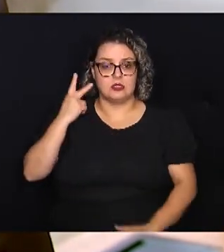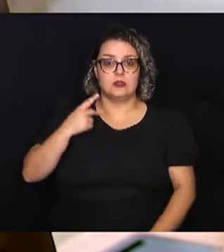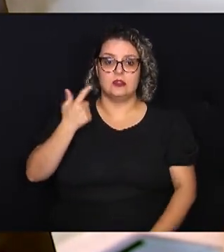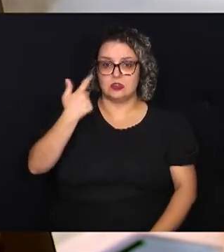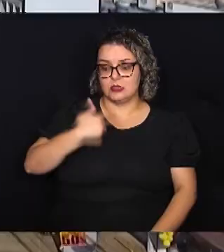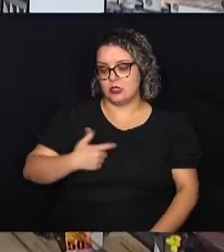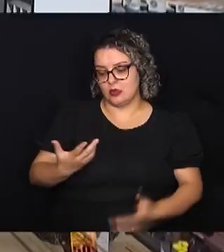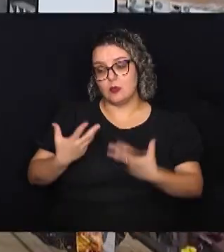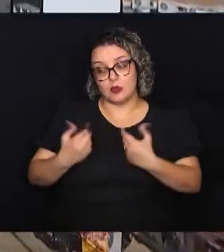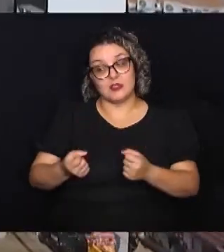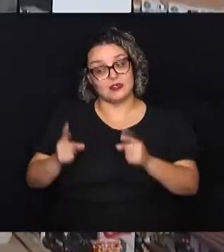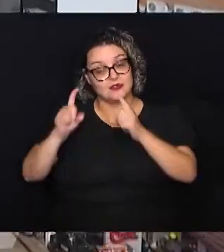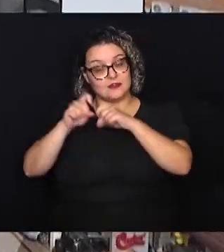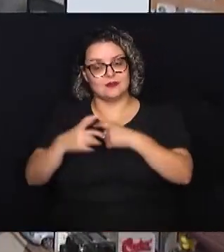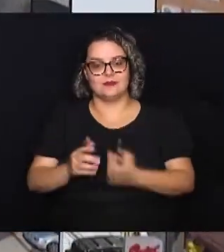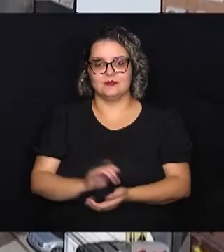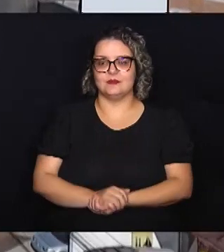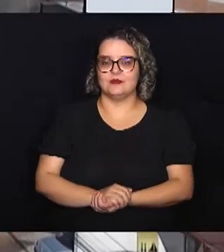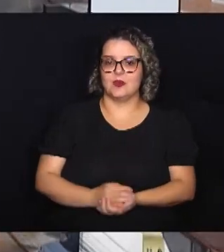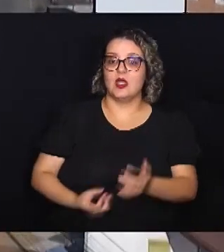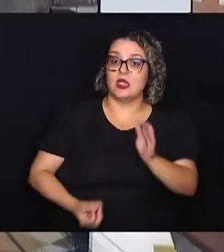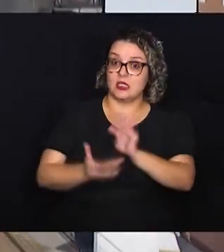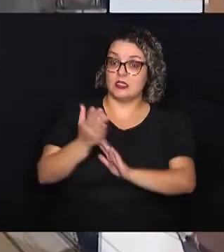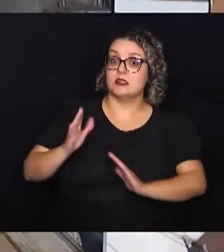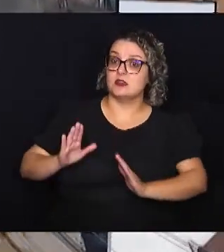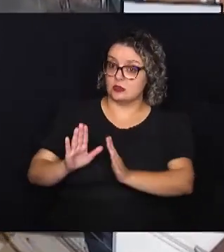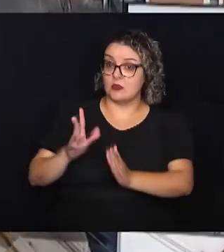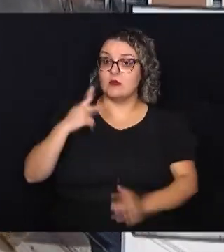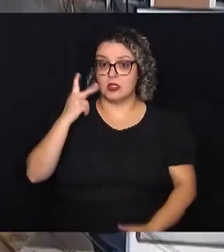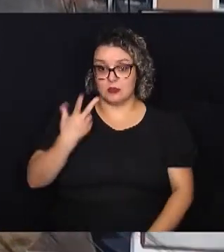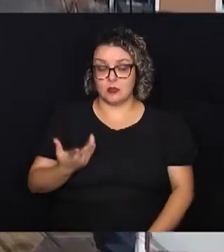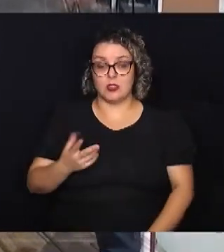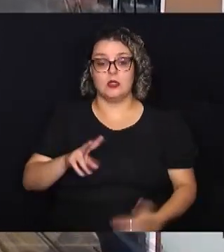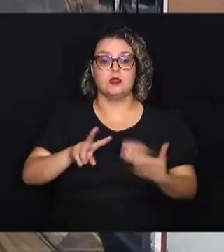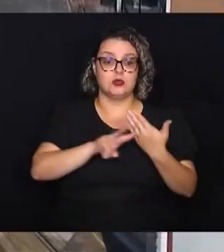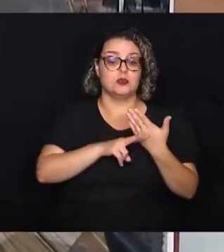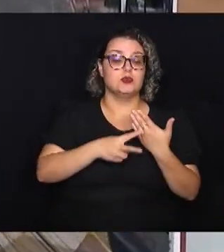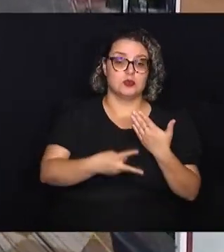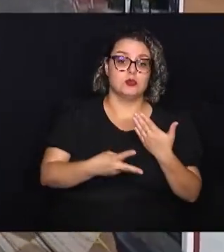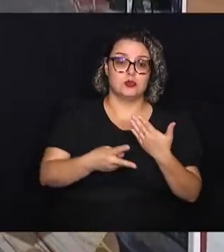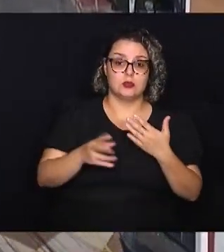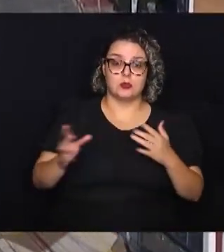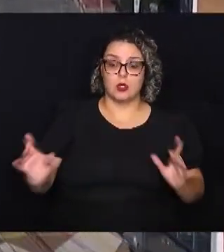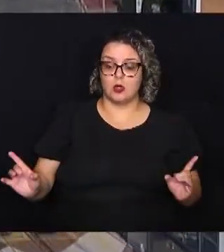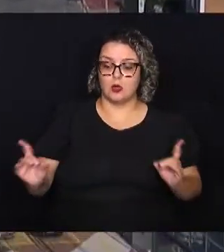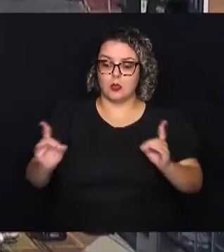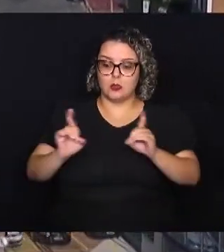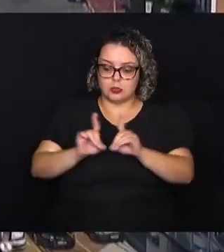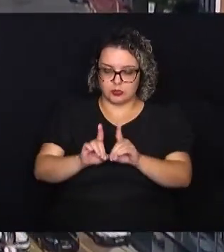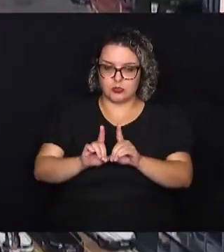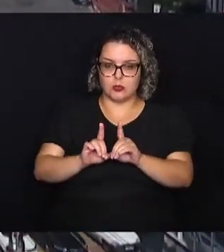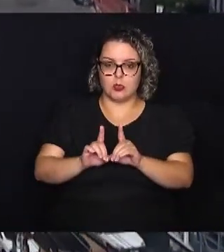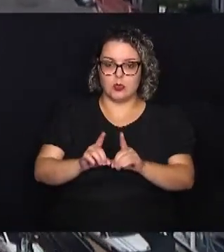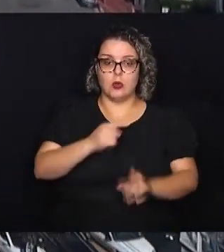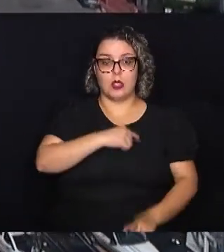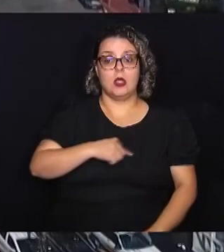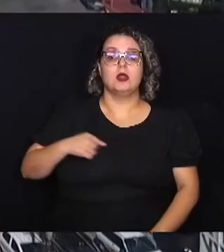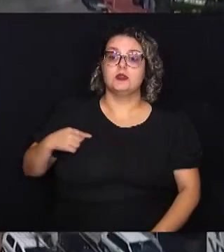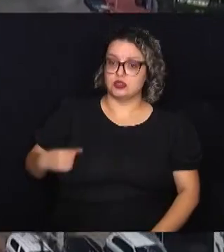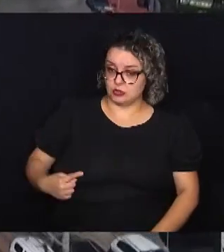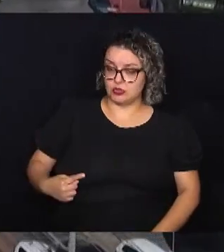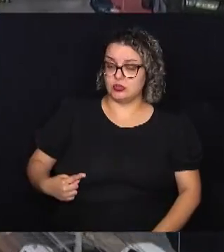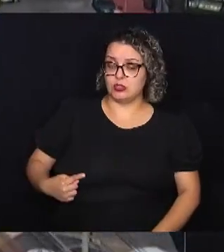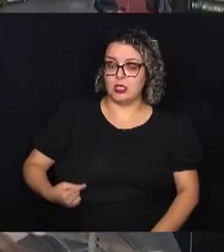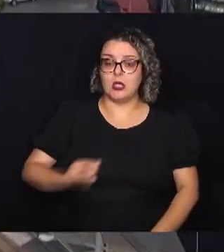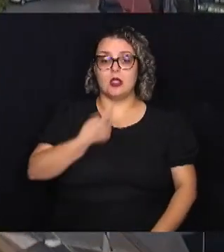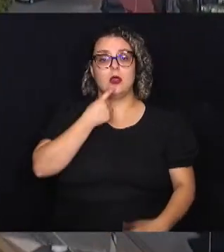aceitei esse desafio. Com a criação da frente parlamentar e, consequentemente, o estreitamento dos laços com a China, Campinas vai